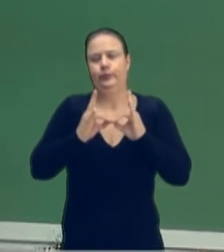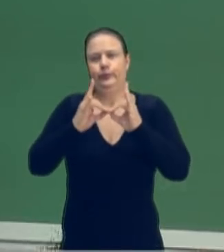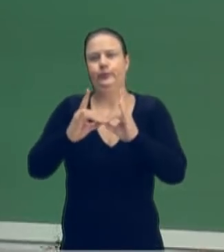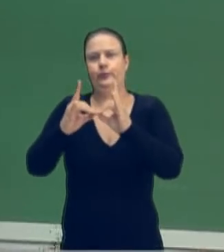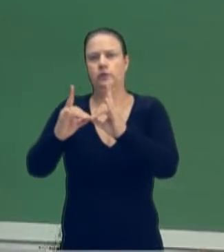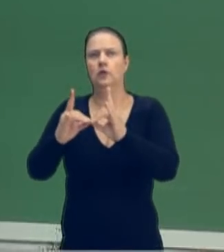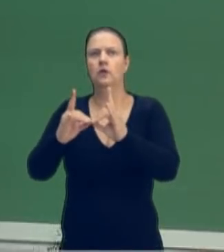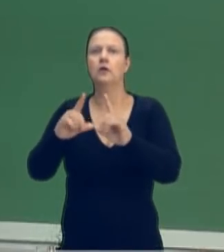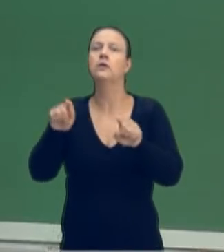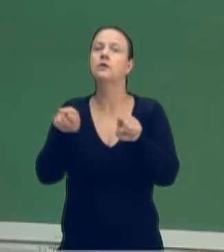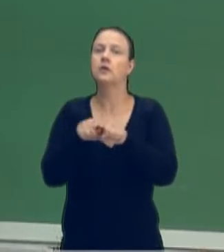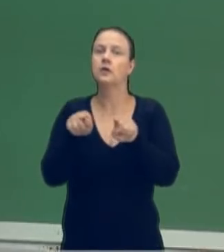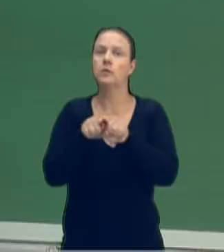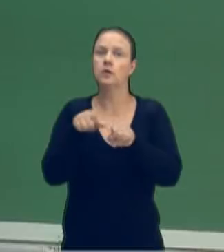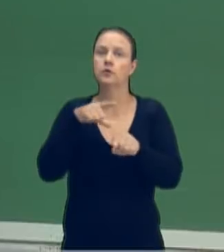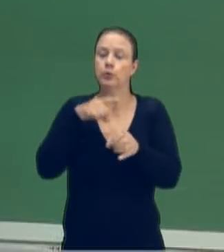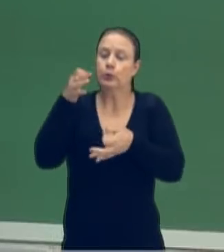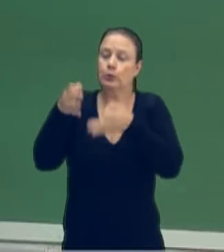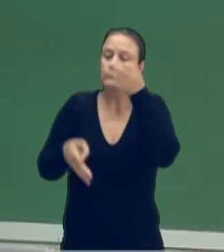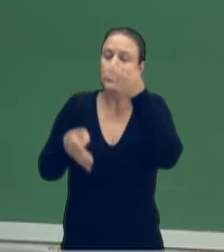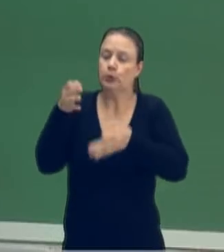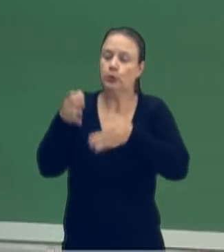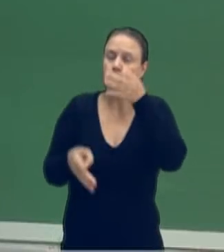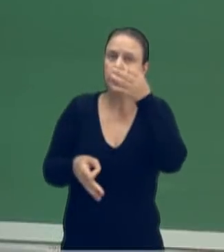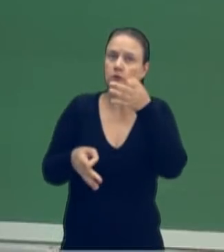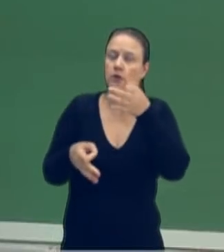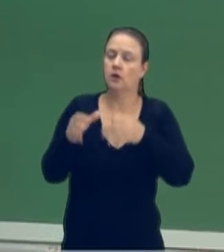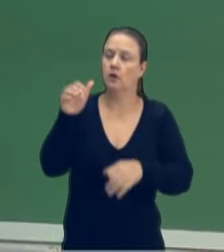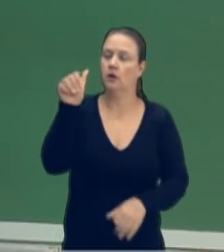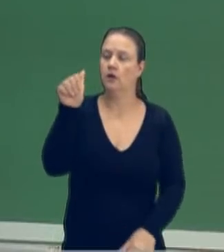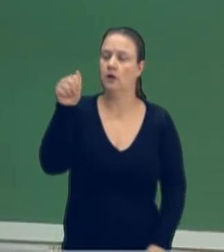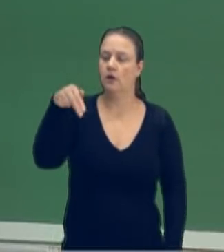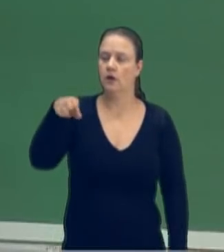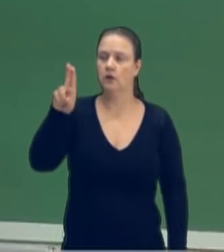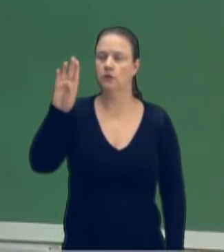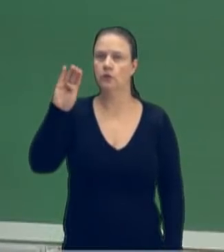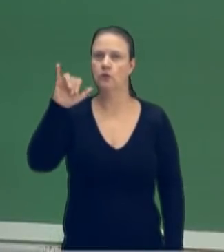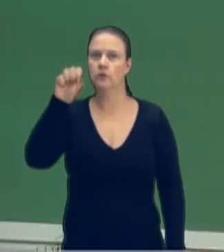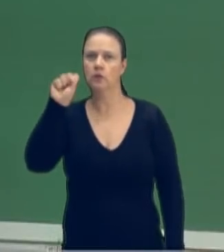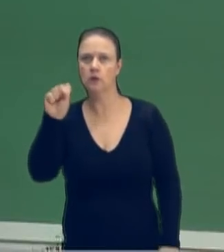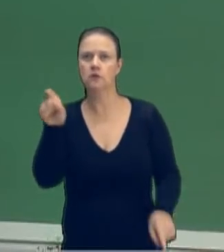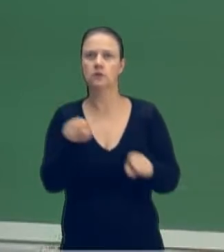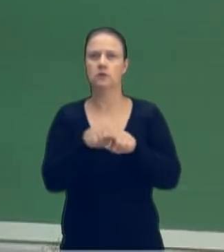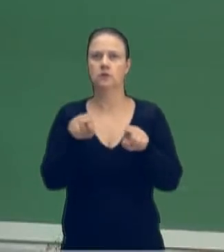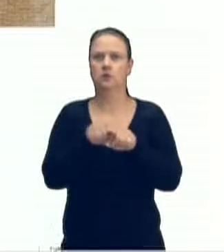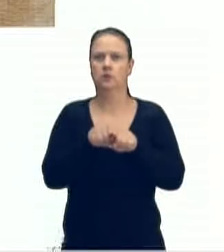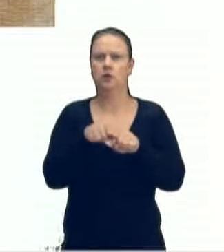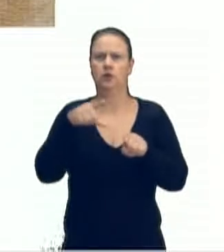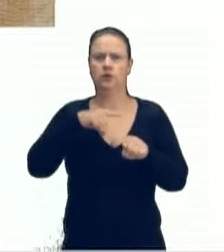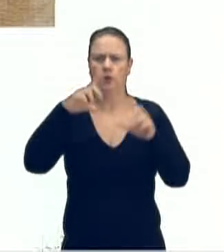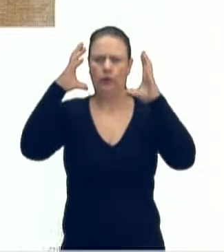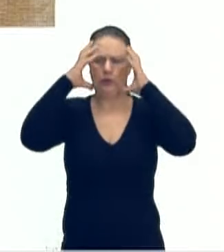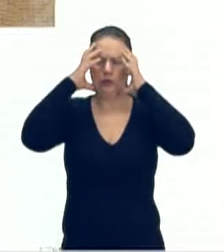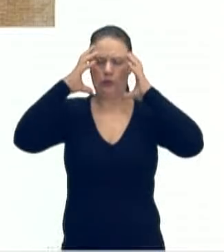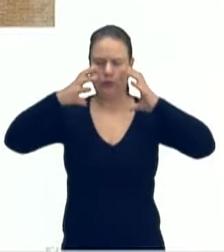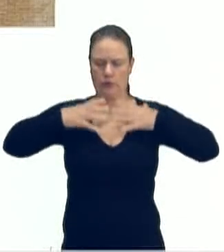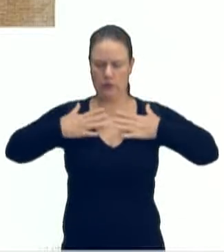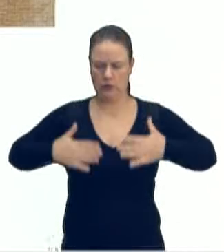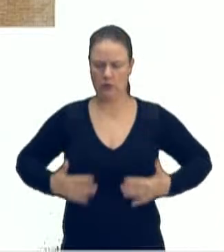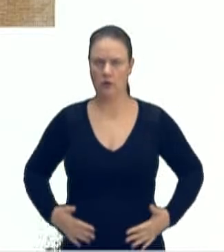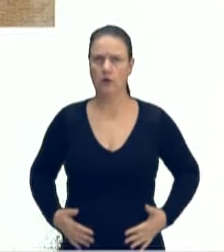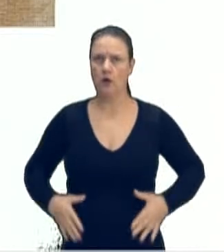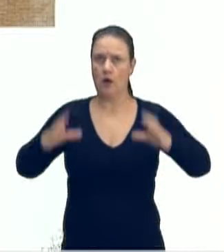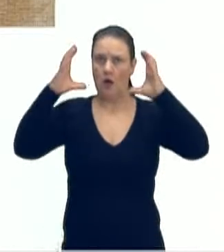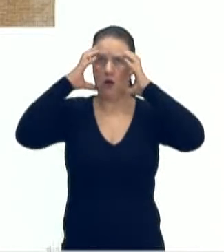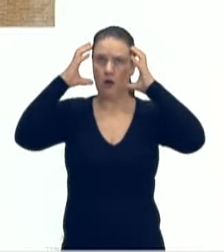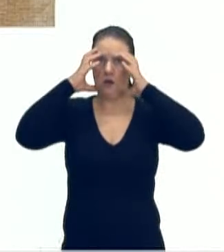isso que era Tribunal de Anubis. Esses deuses têm formatos antropomórficos ou animalescos, ou, inclusive, unindo os